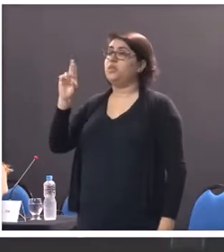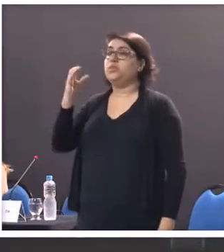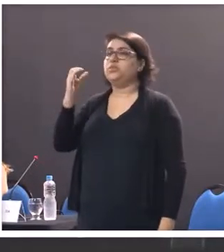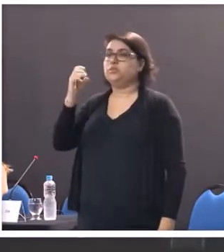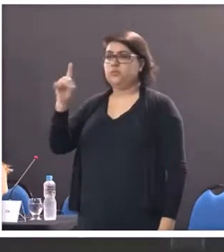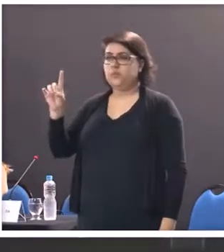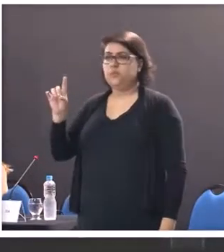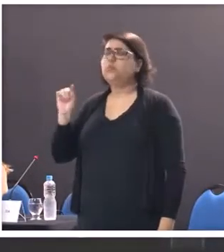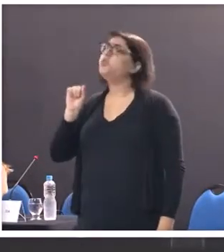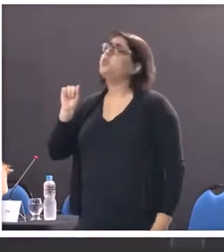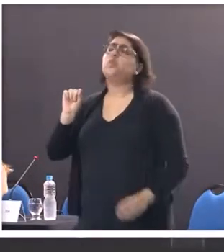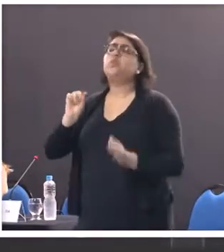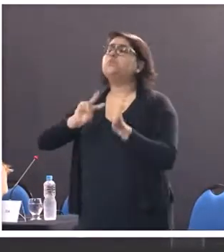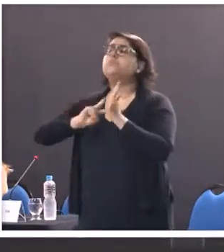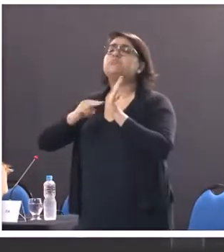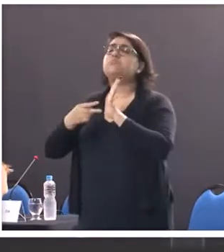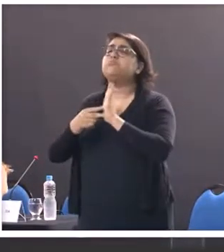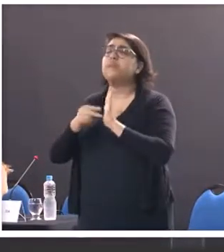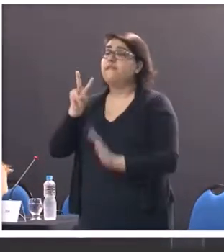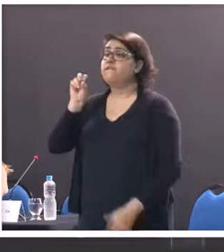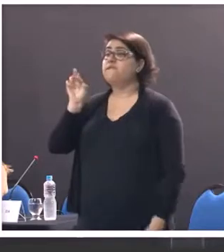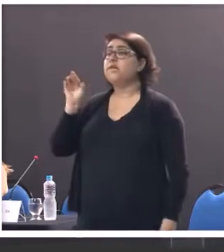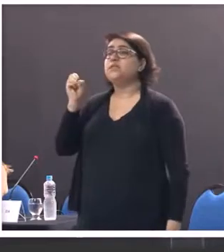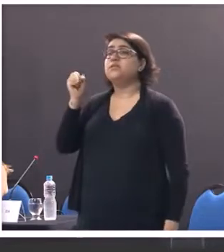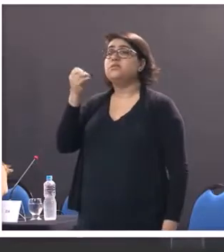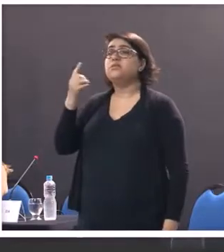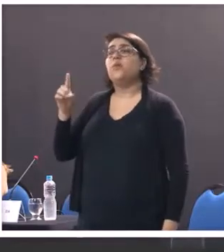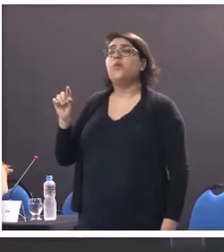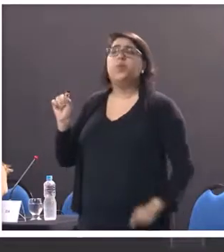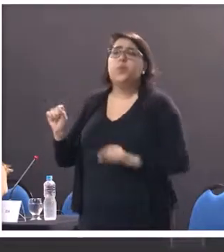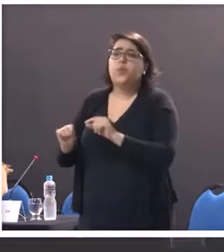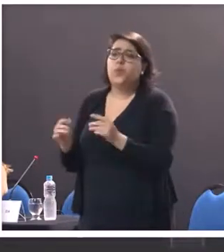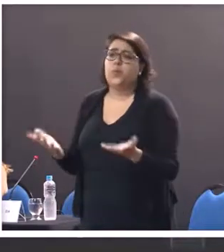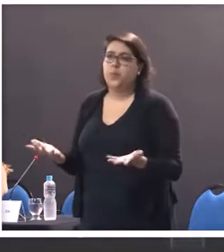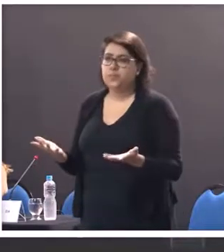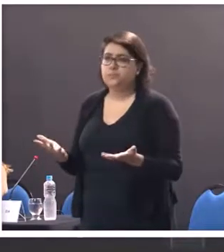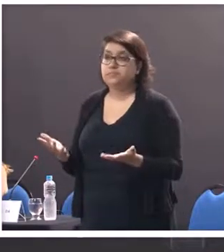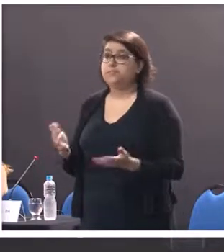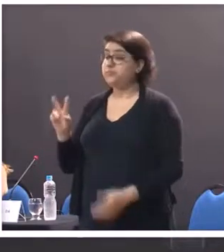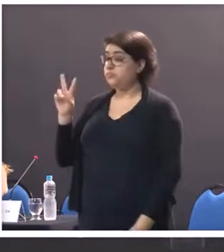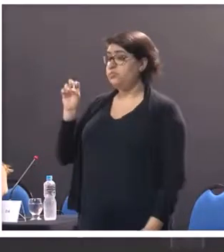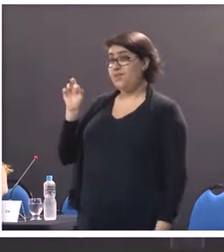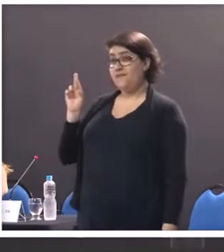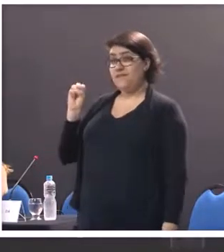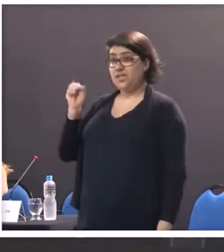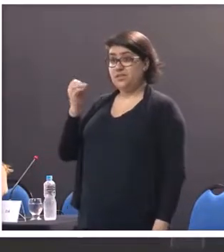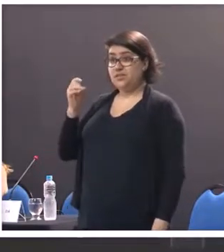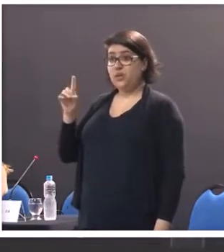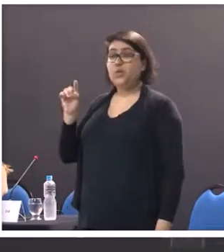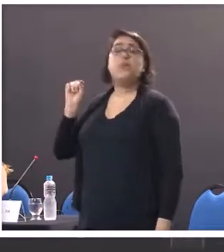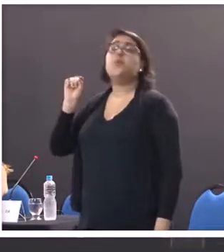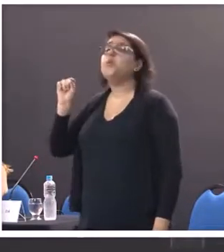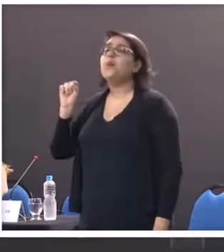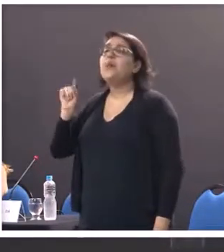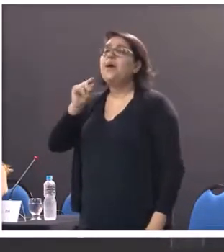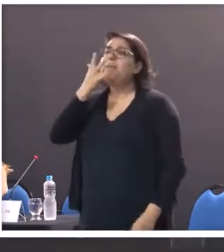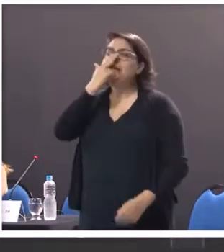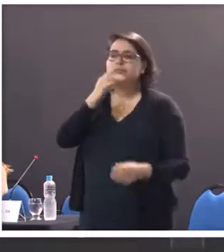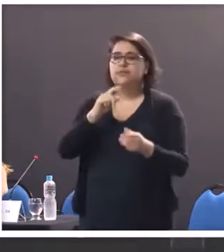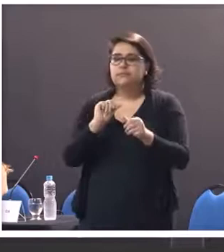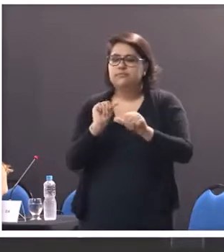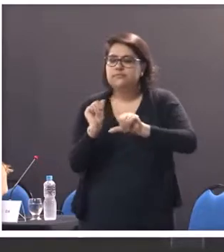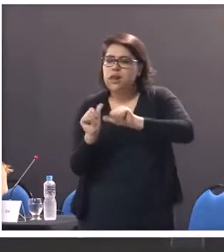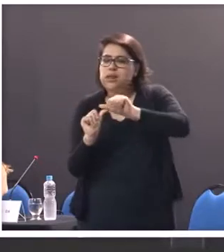Tá. E o que seria, então, versão, né? Aí ele diz que versão nada mais é do que uma